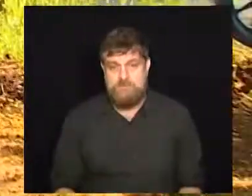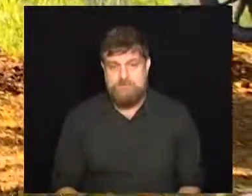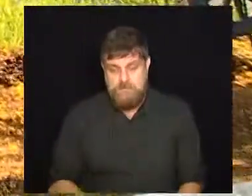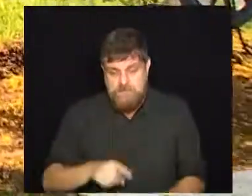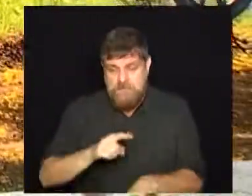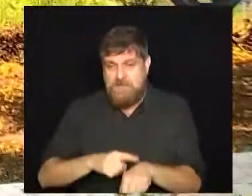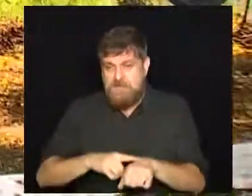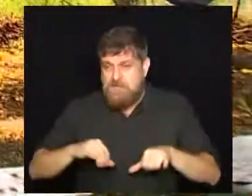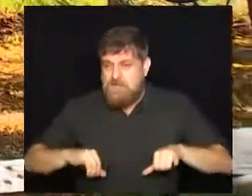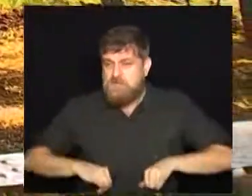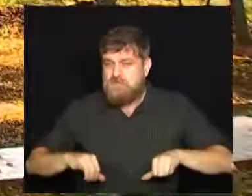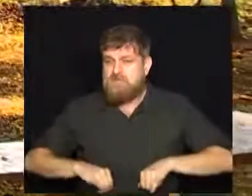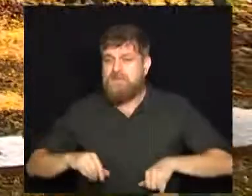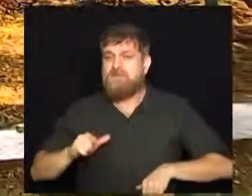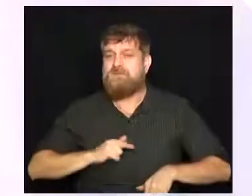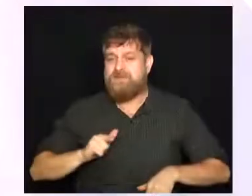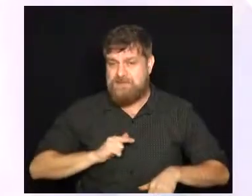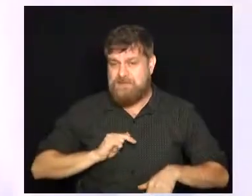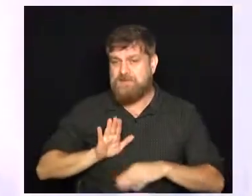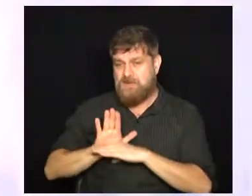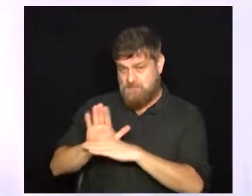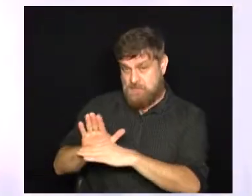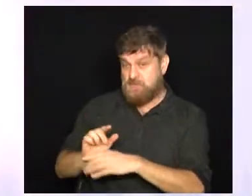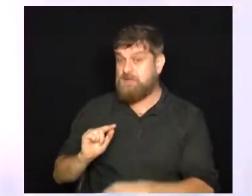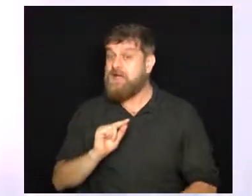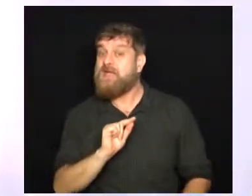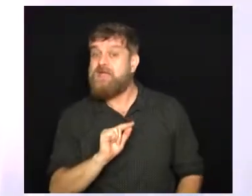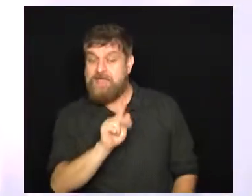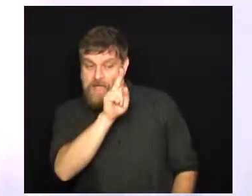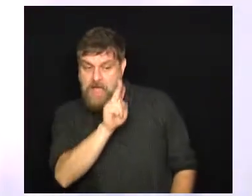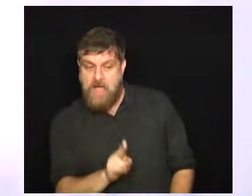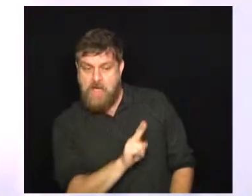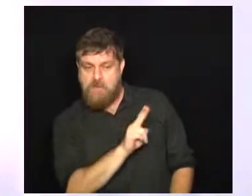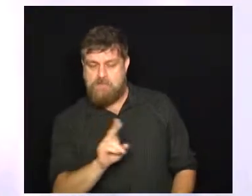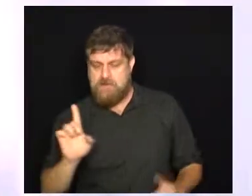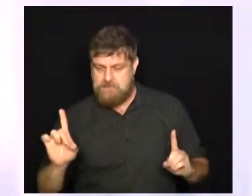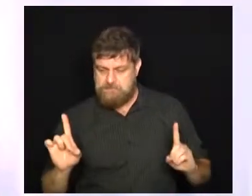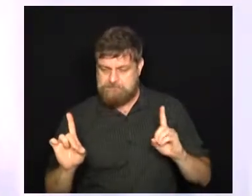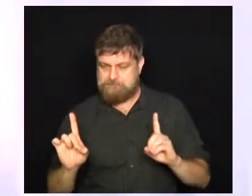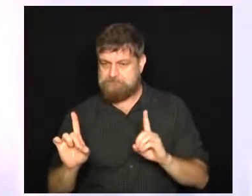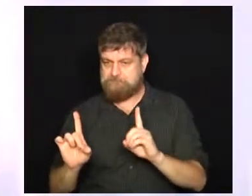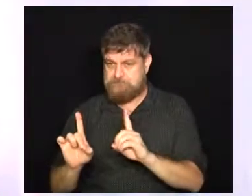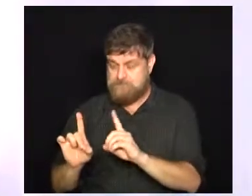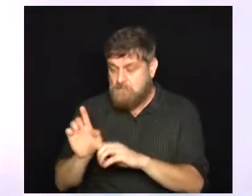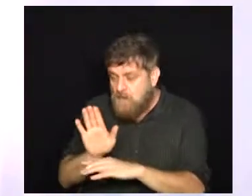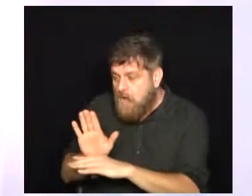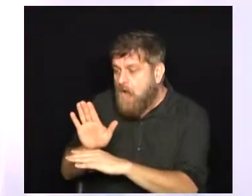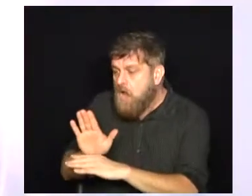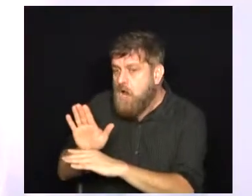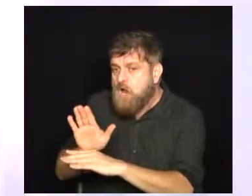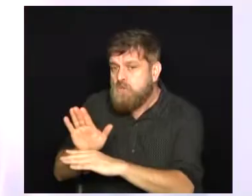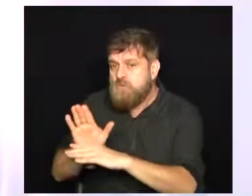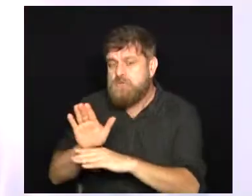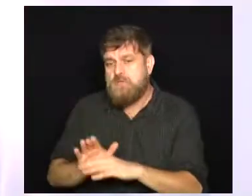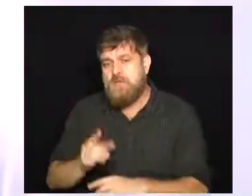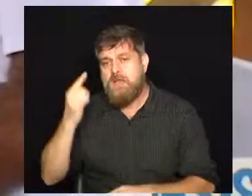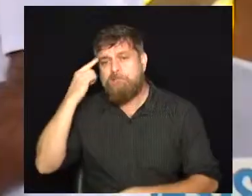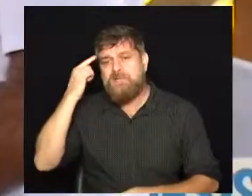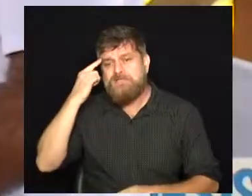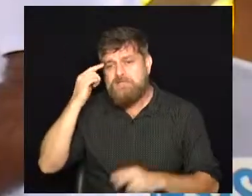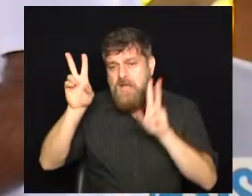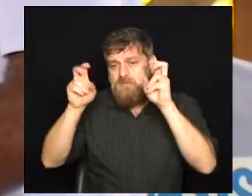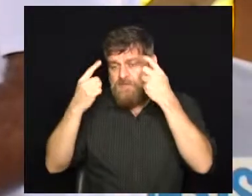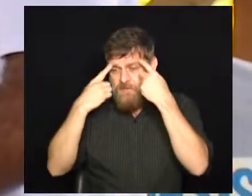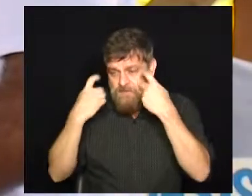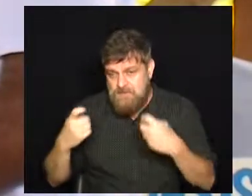dor, uma ajuda importante. O padre ajudou seu Delfino a encontrar forças para falar sobre a violência.